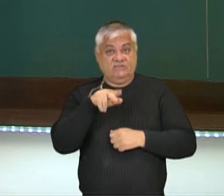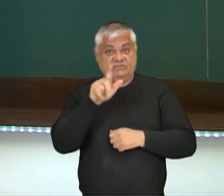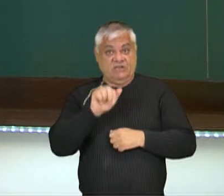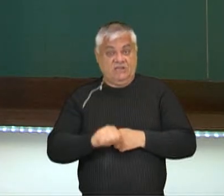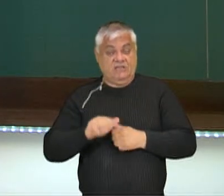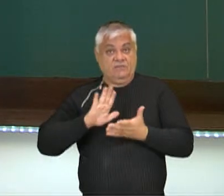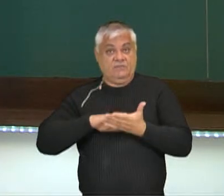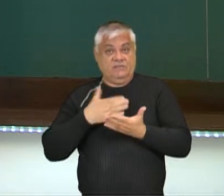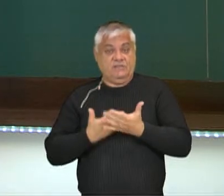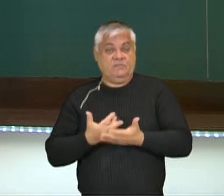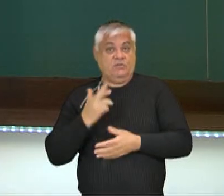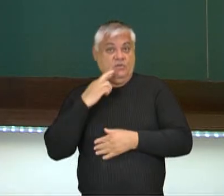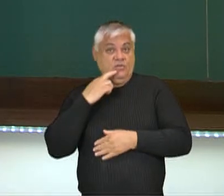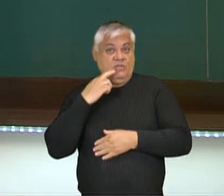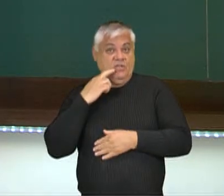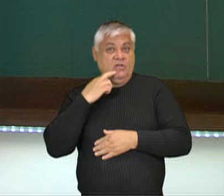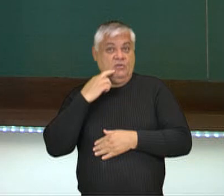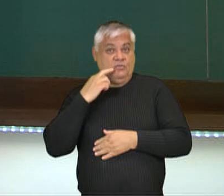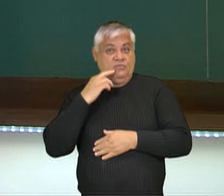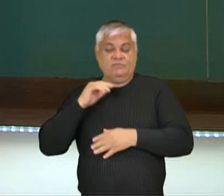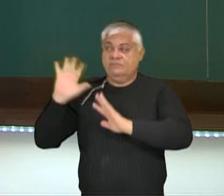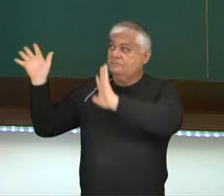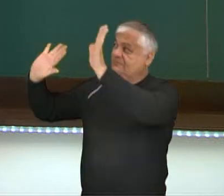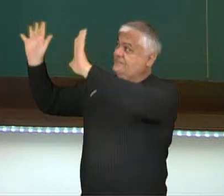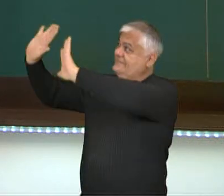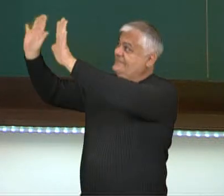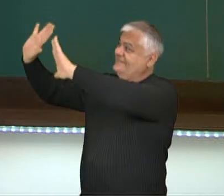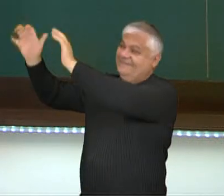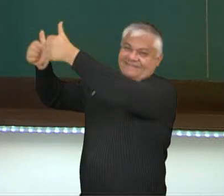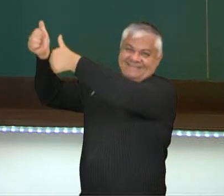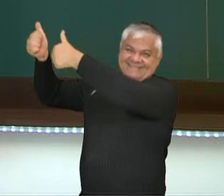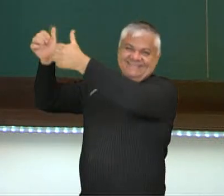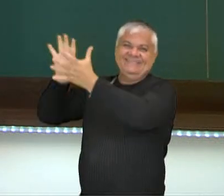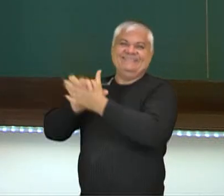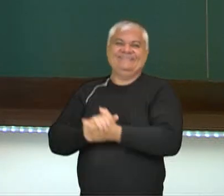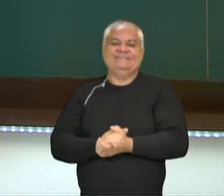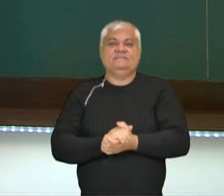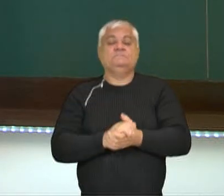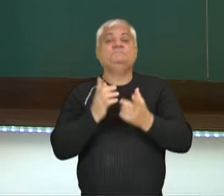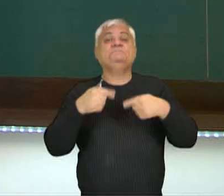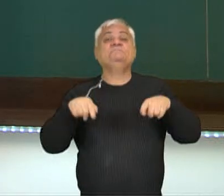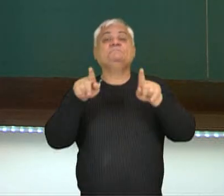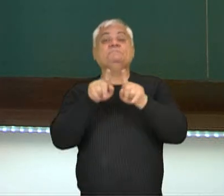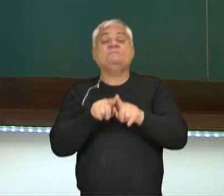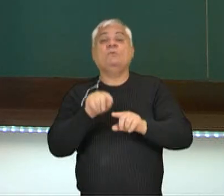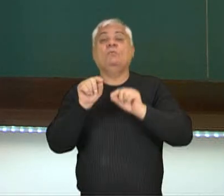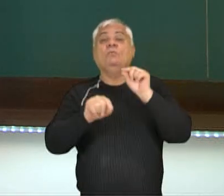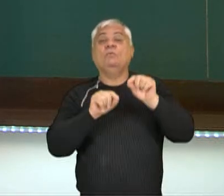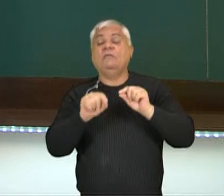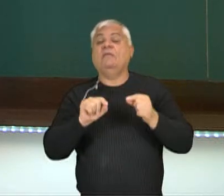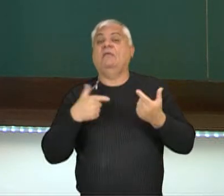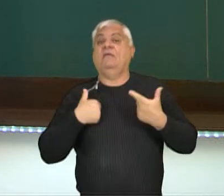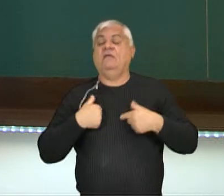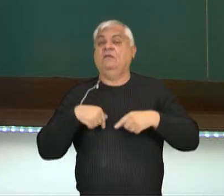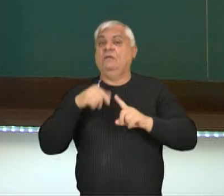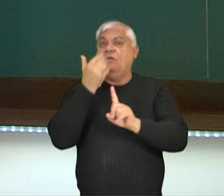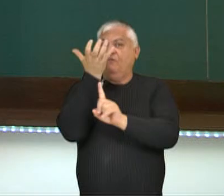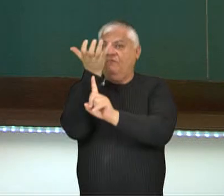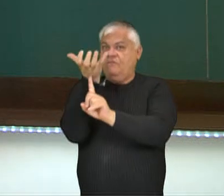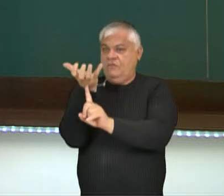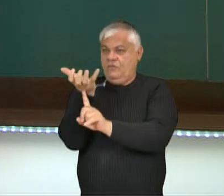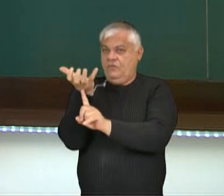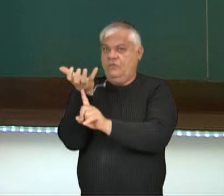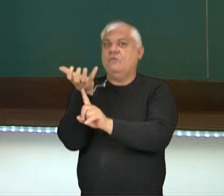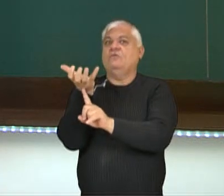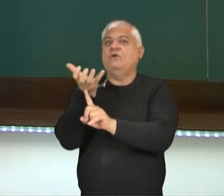com o nosso intérprete, o professor Ronaldo. Olá, professor! Nós vamos então hoje falar sobre a flor,